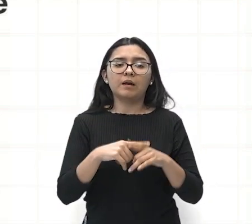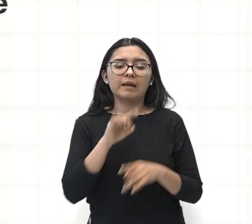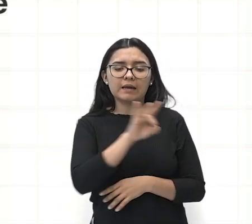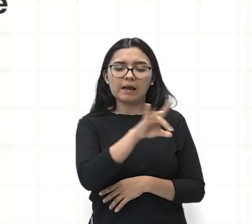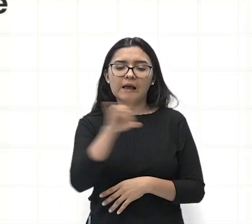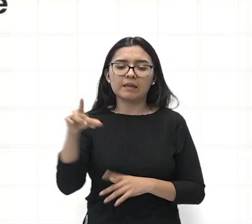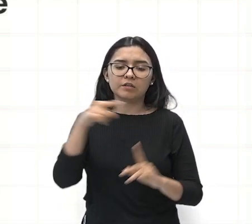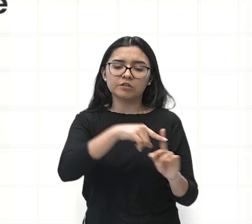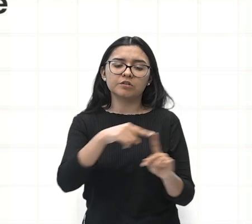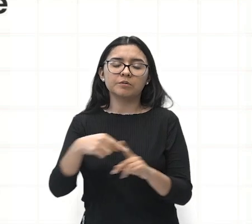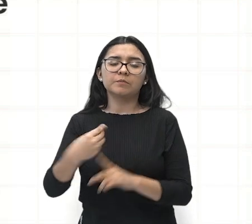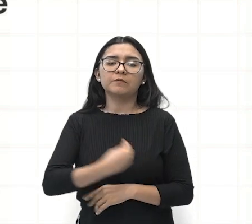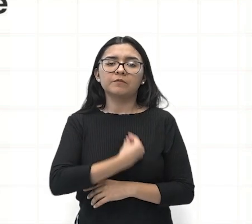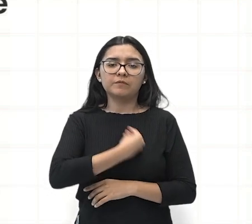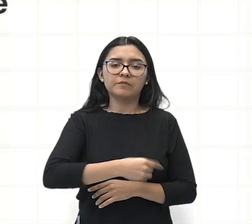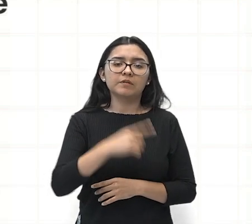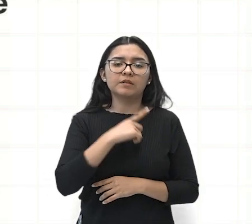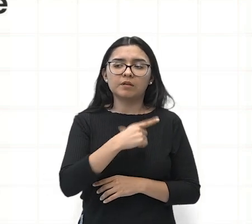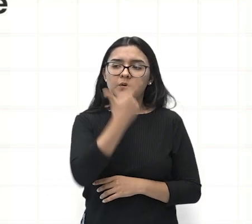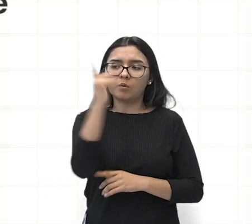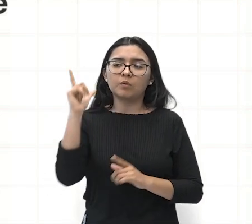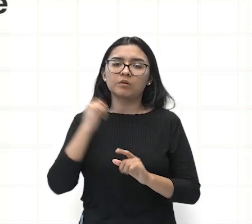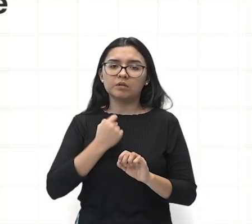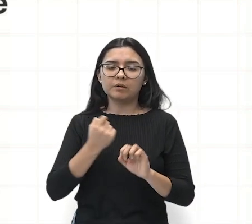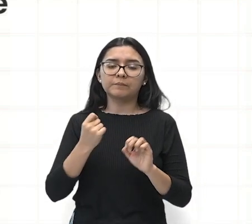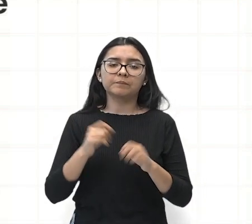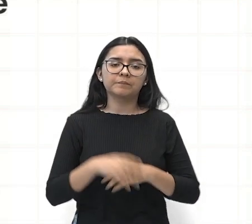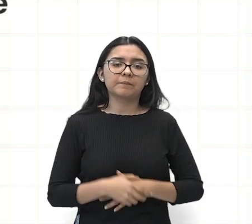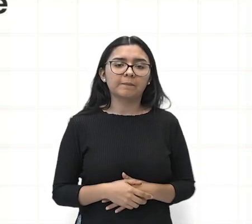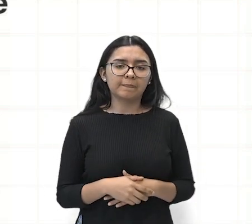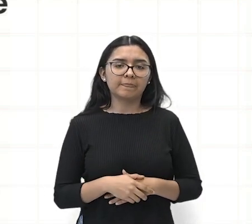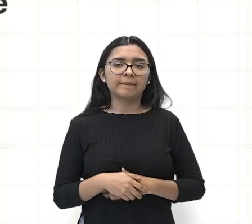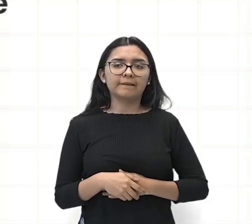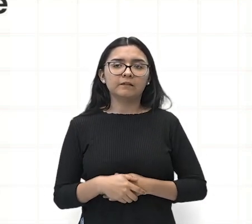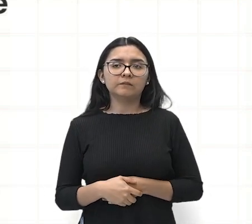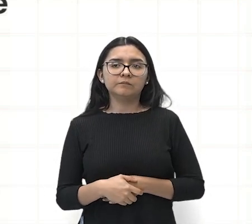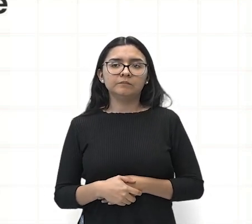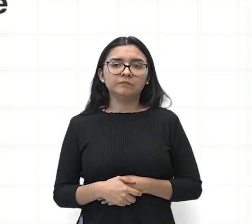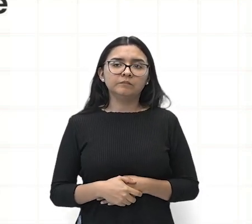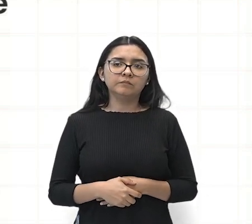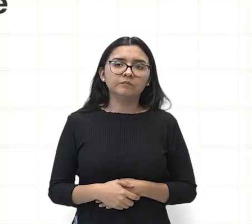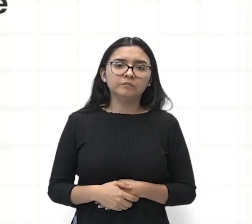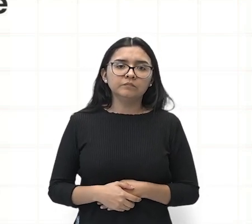né, uma outra espécie que vai